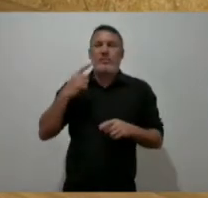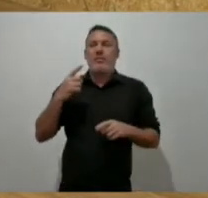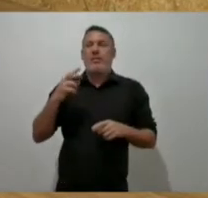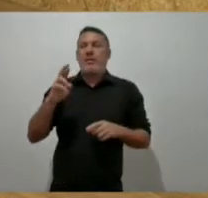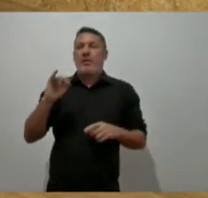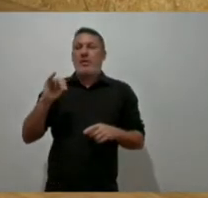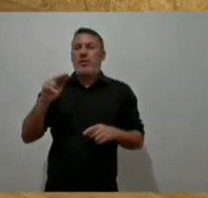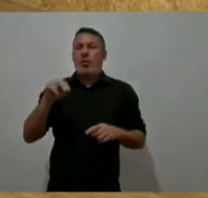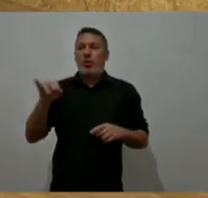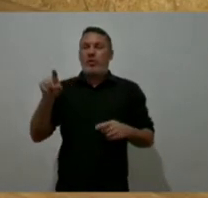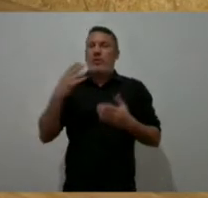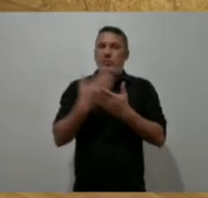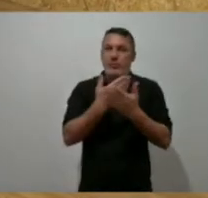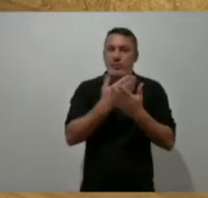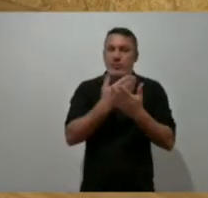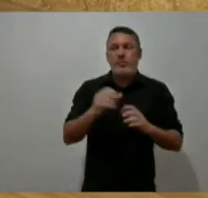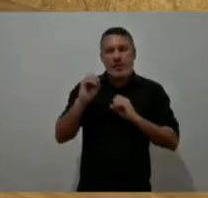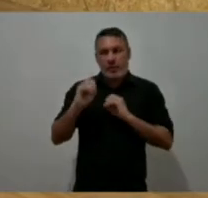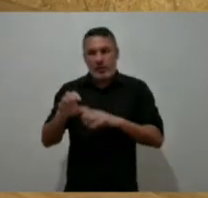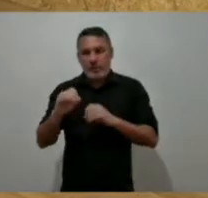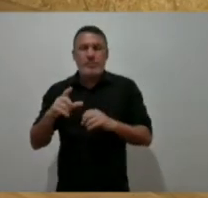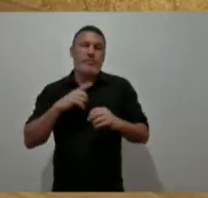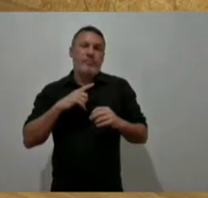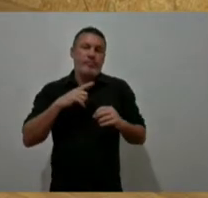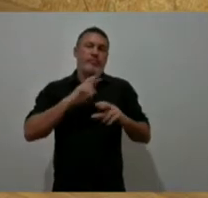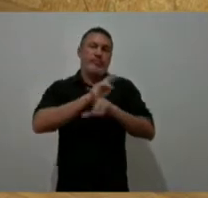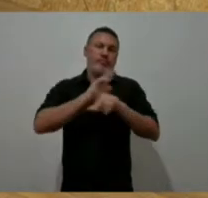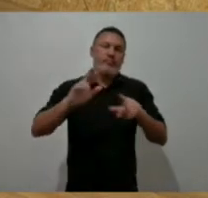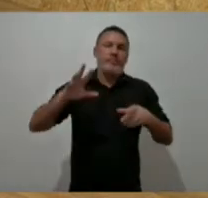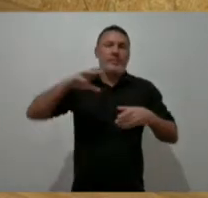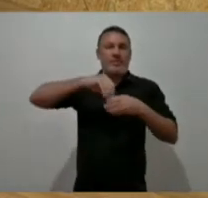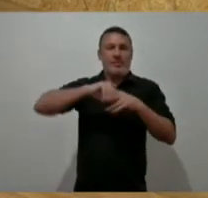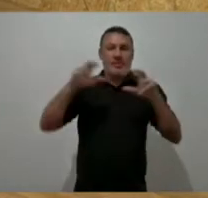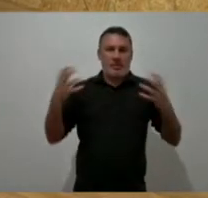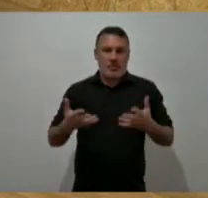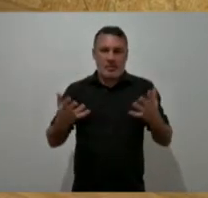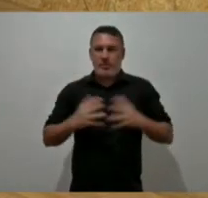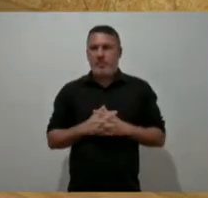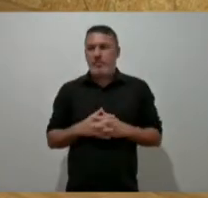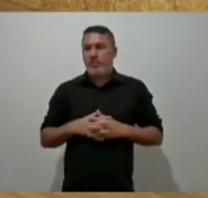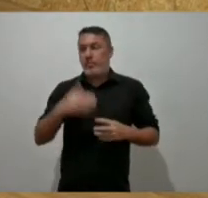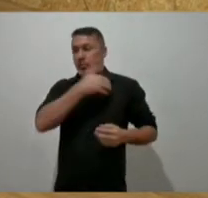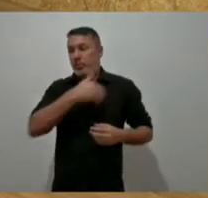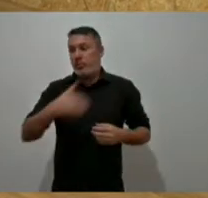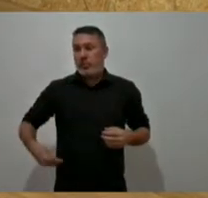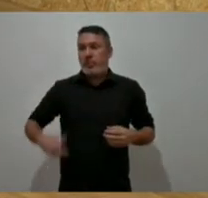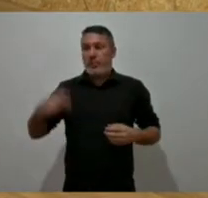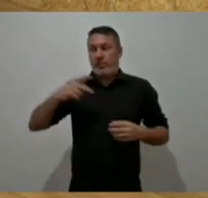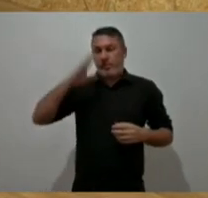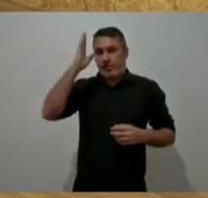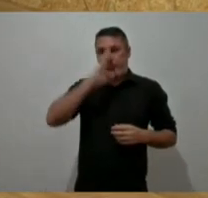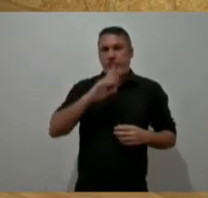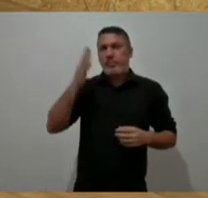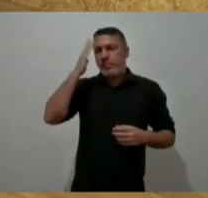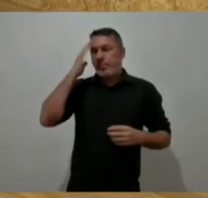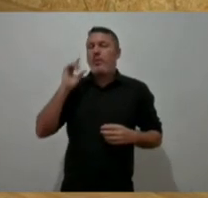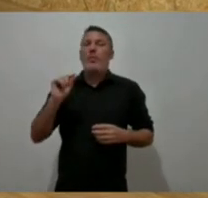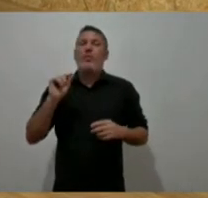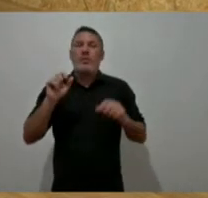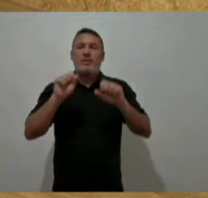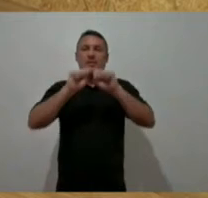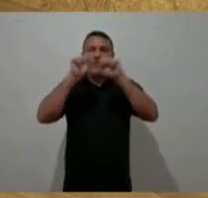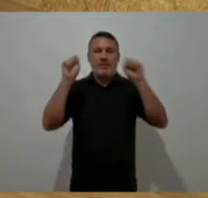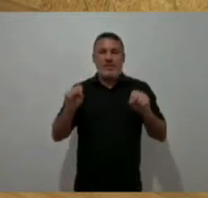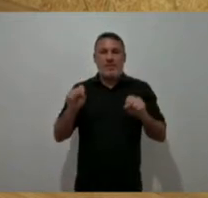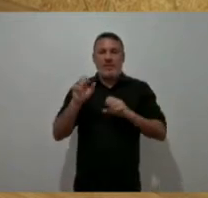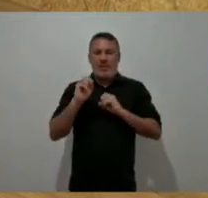já tive algumas conversas com ele sobre isso. O governo brasileiro hoje, a gente sabe que o nosso sistema de ensino ainda é muito tradicional e